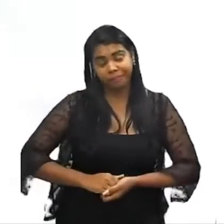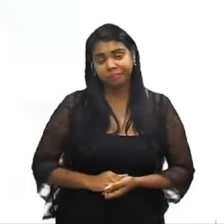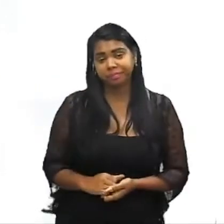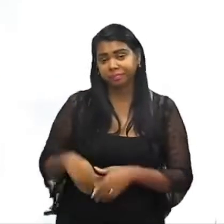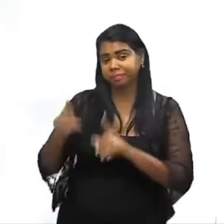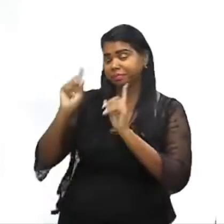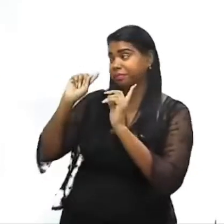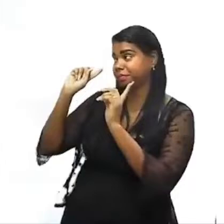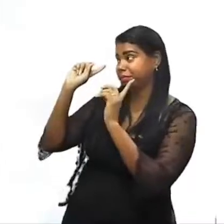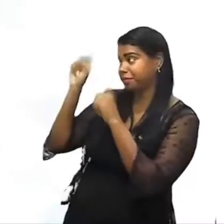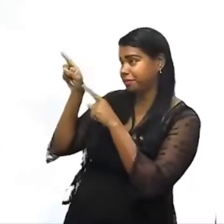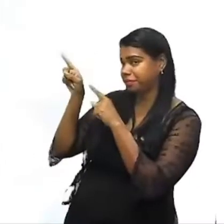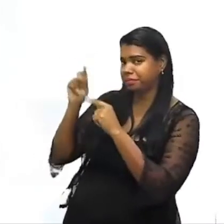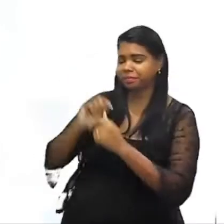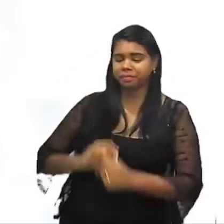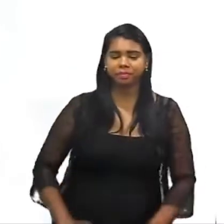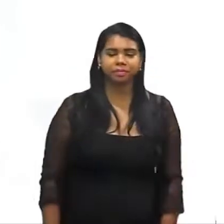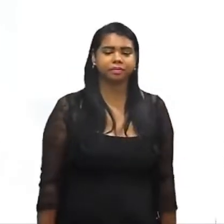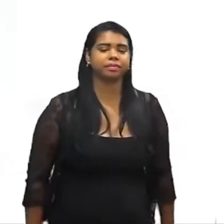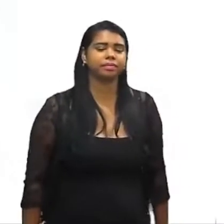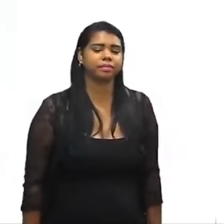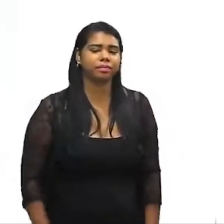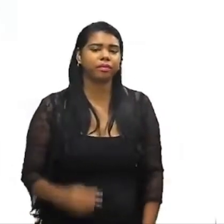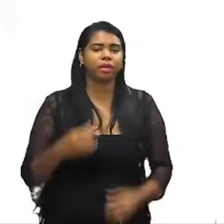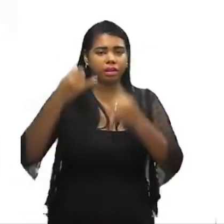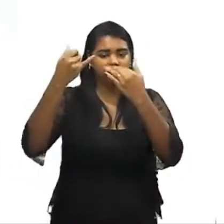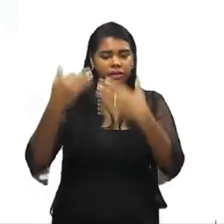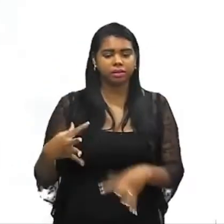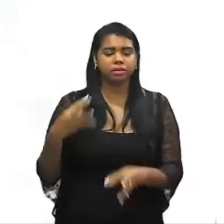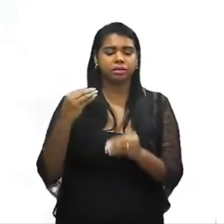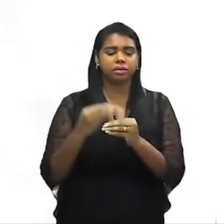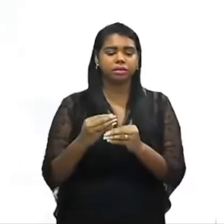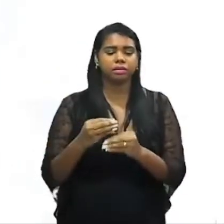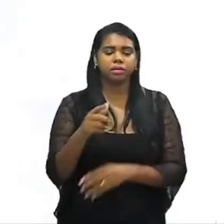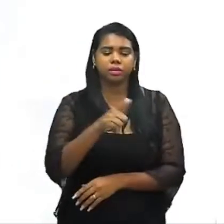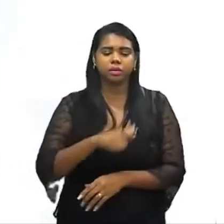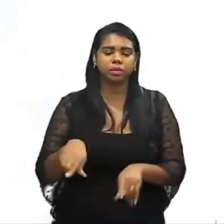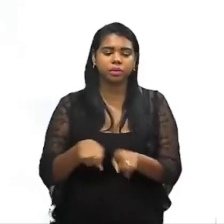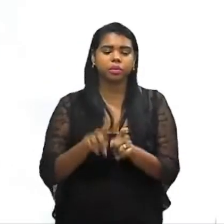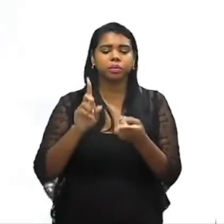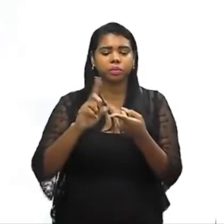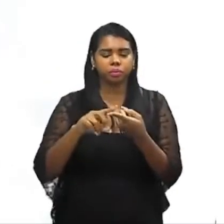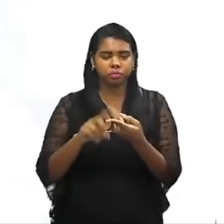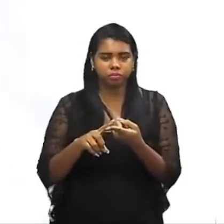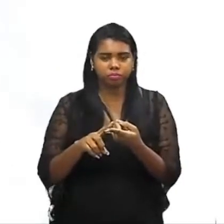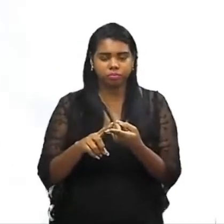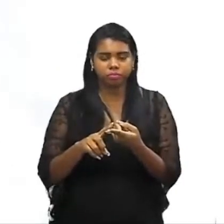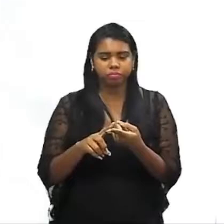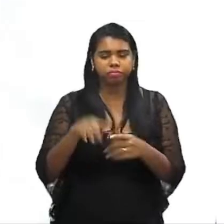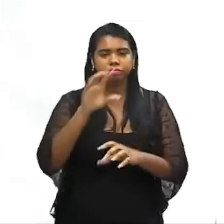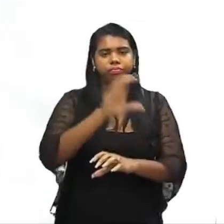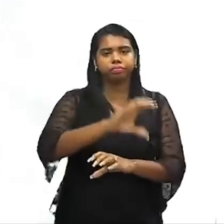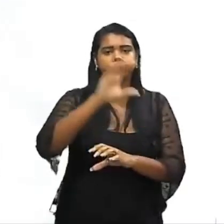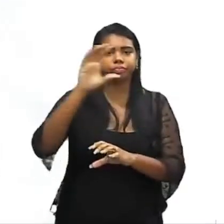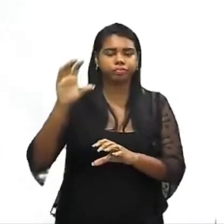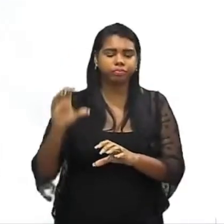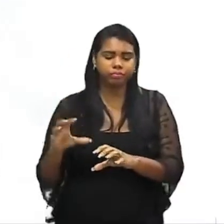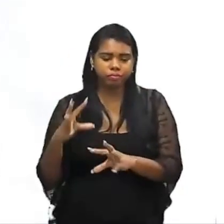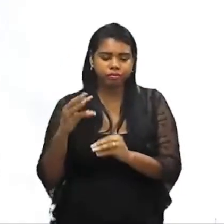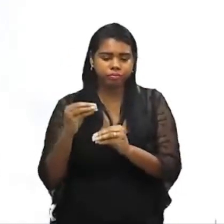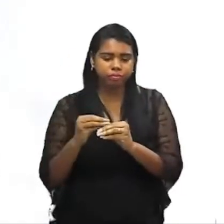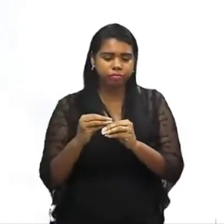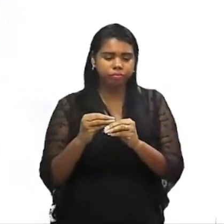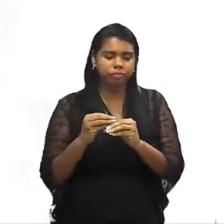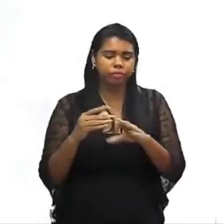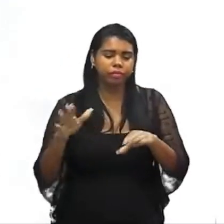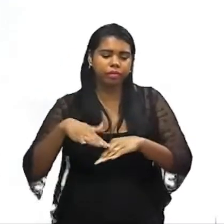aqui, tá? E aí a gente vai falar agora de um outro artista também regional, tá? E aí a gente vai ampliar um